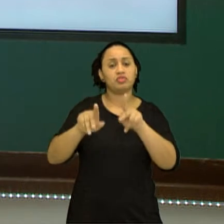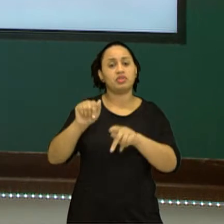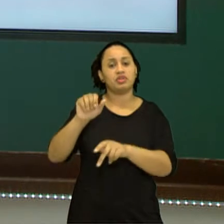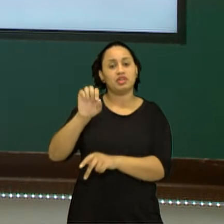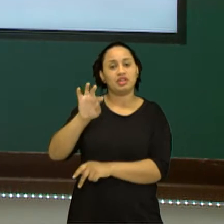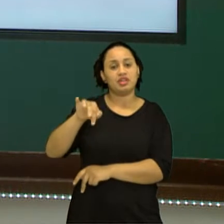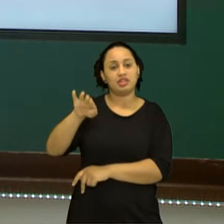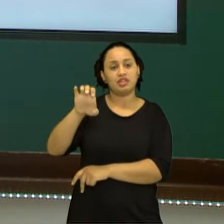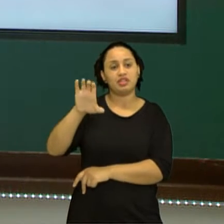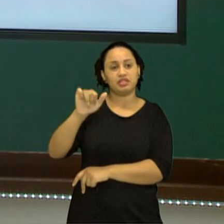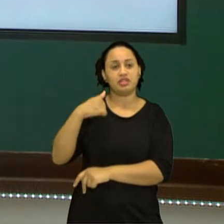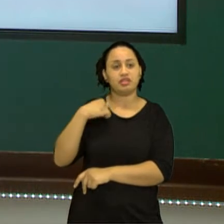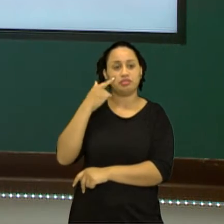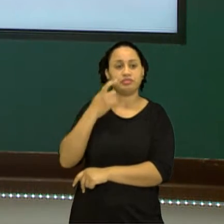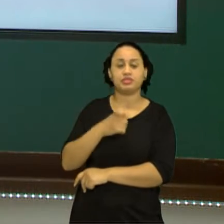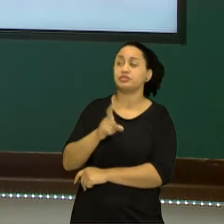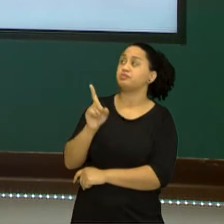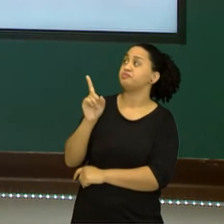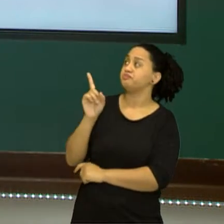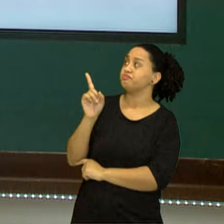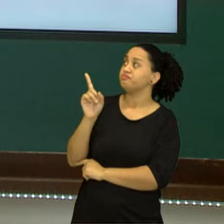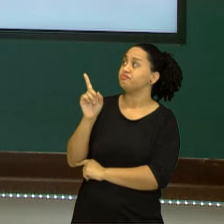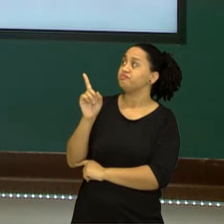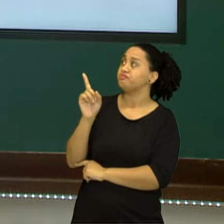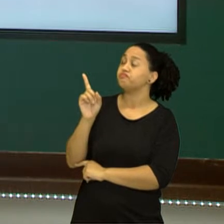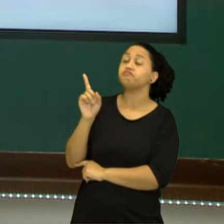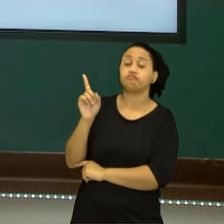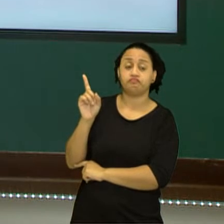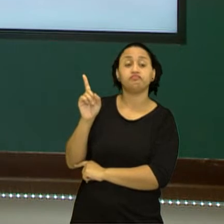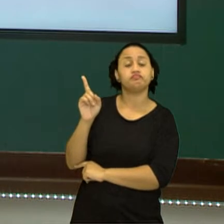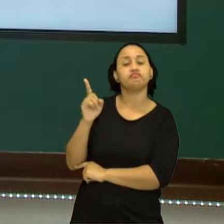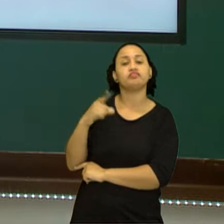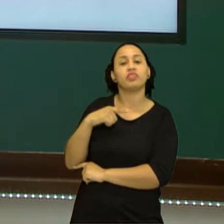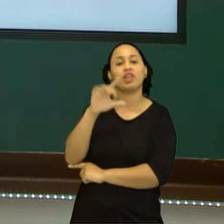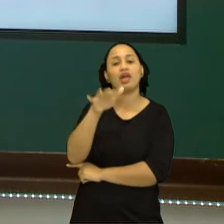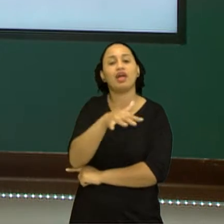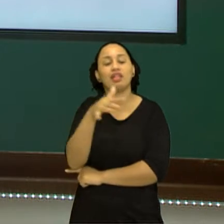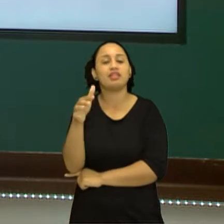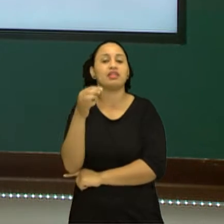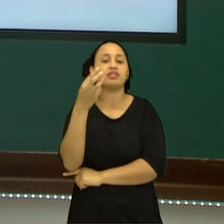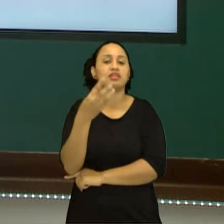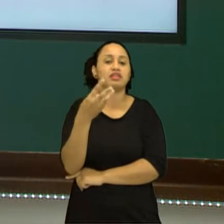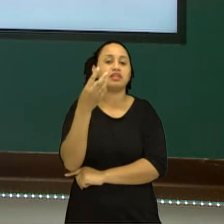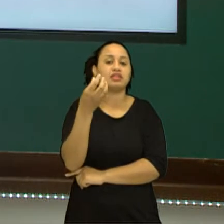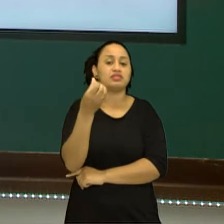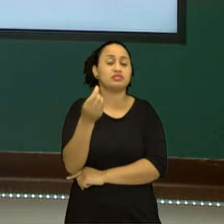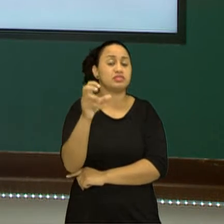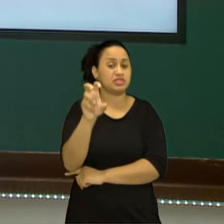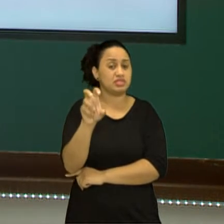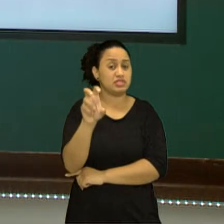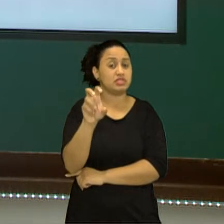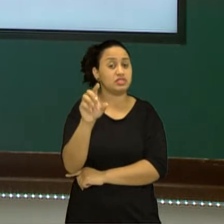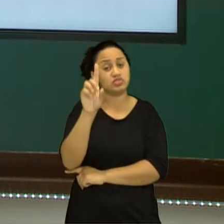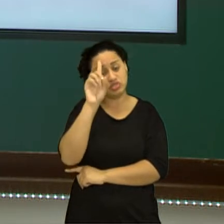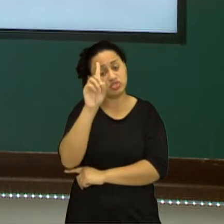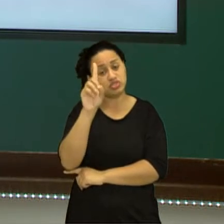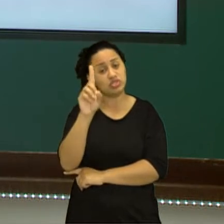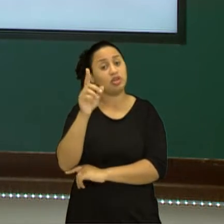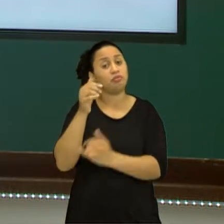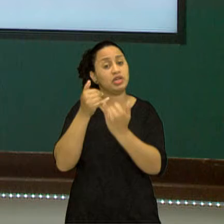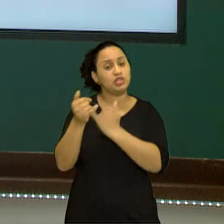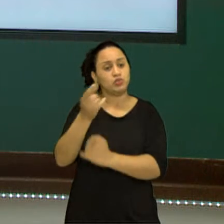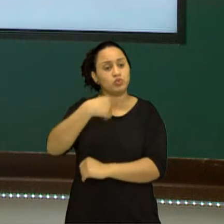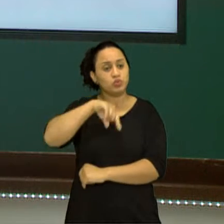calendário com 360 dias, muito similar ao nosso, que é aquele calendário que eu trago a imagem para vocês. Ele também